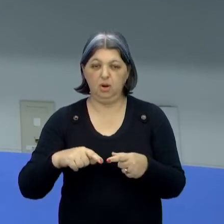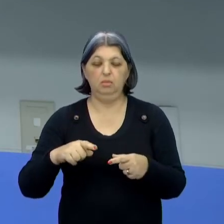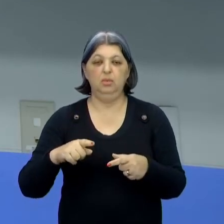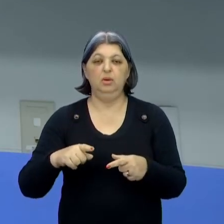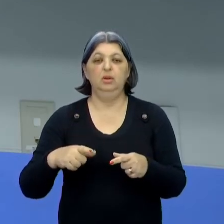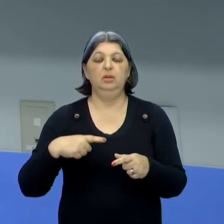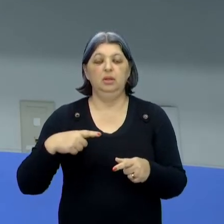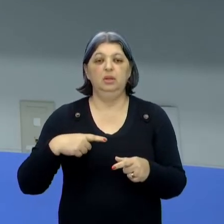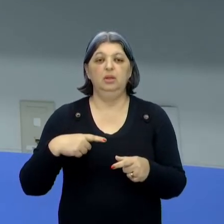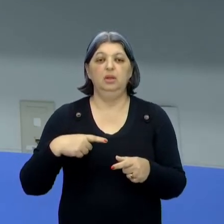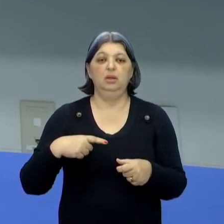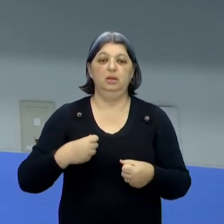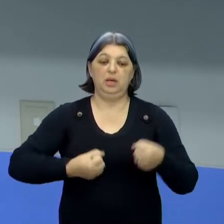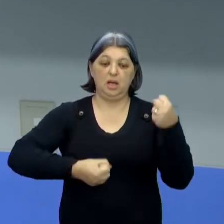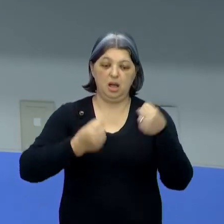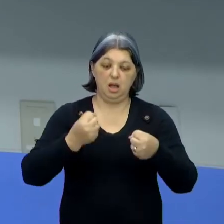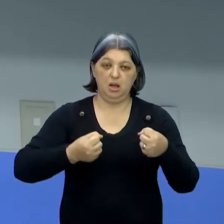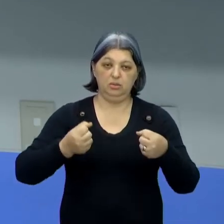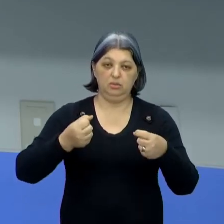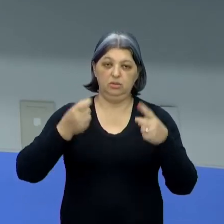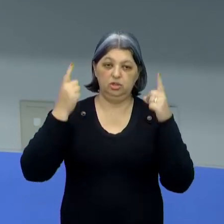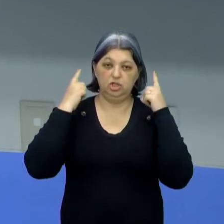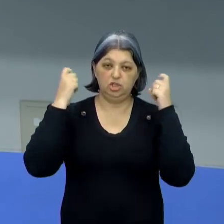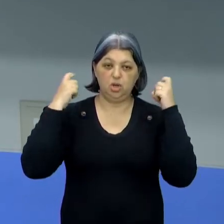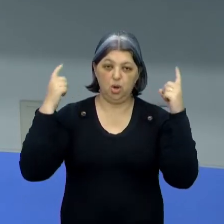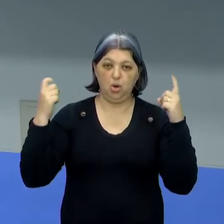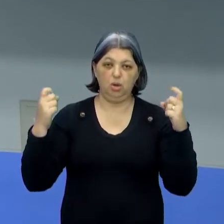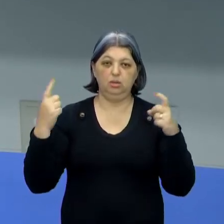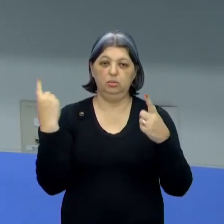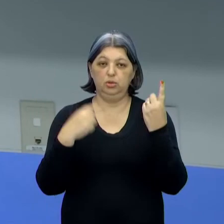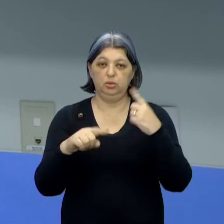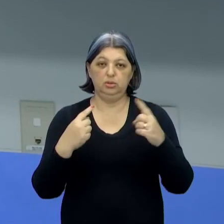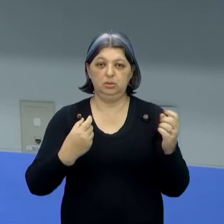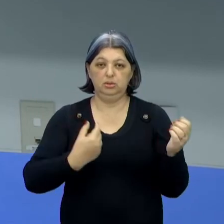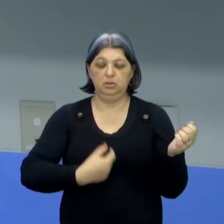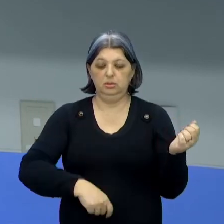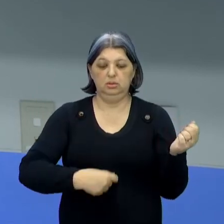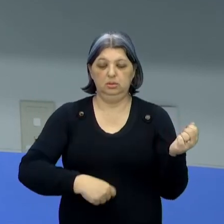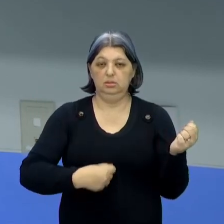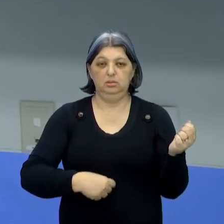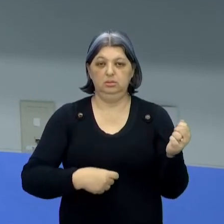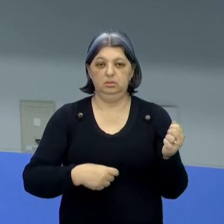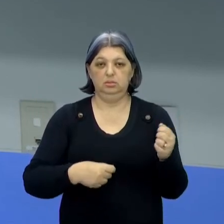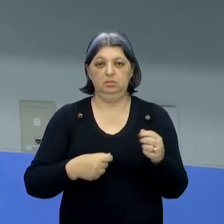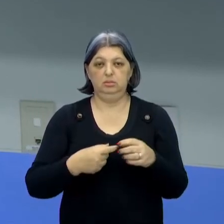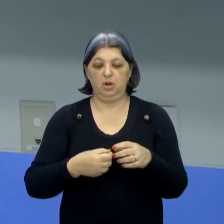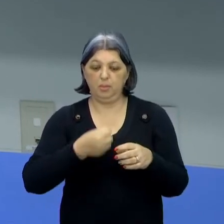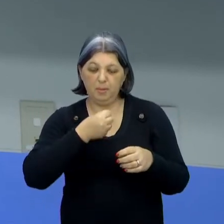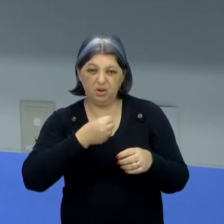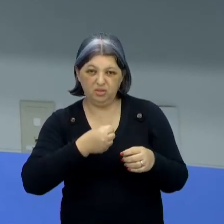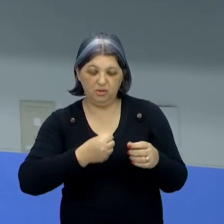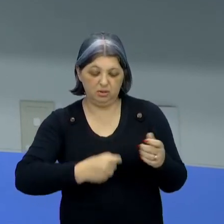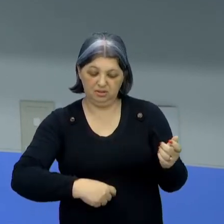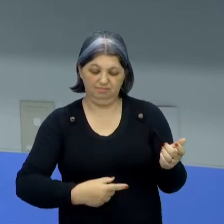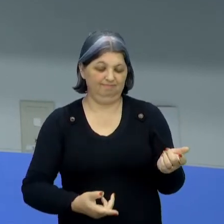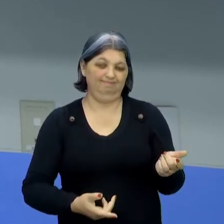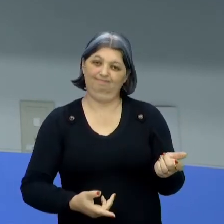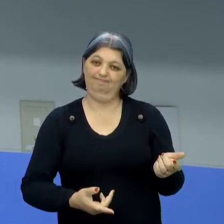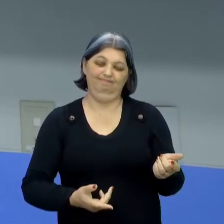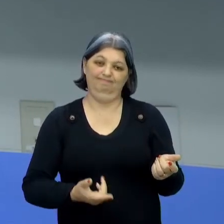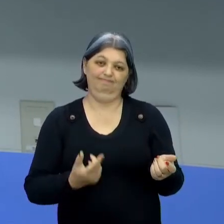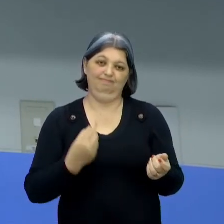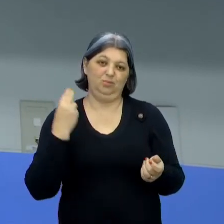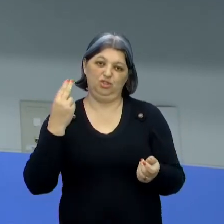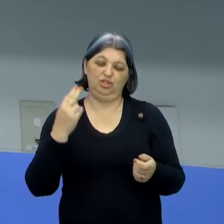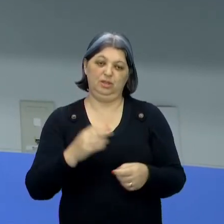que amplificar esse volume, um violão no microfone não rolava, não tava bacana.